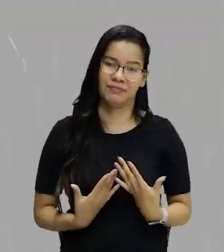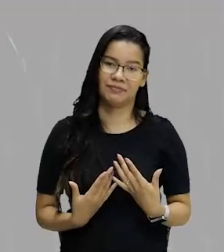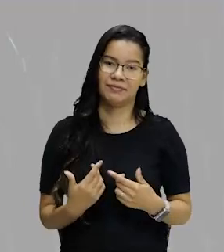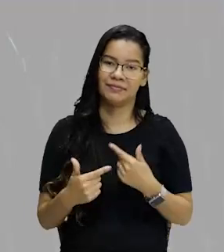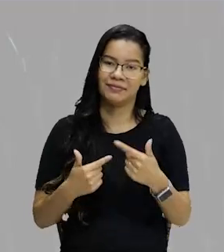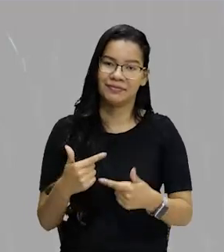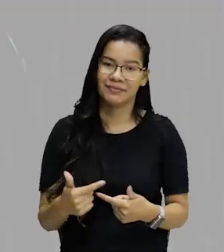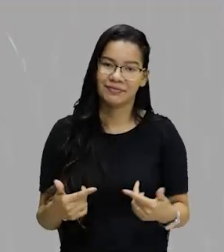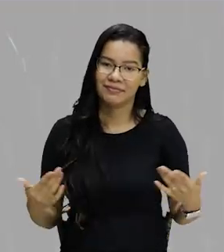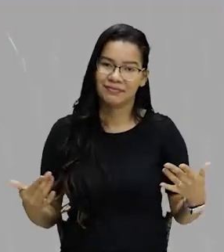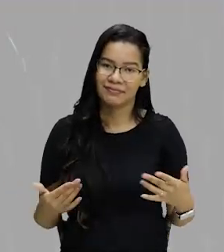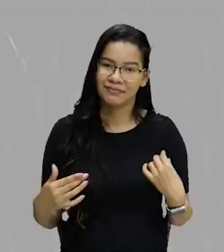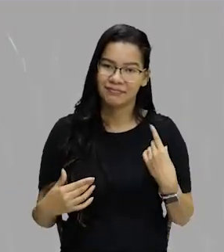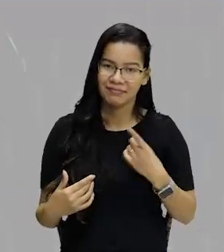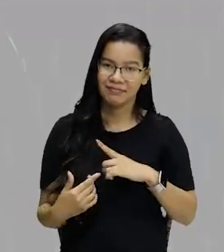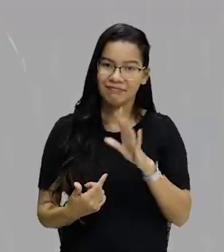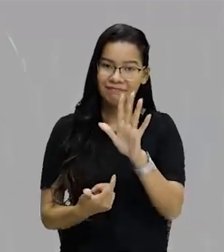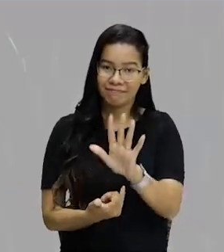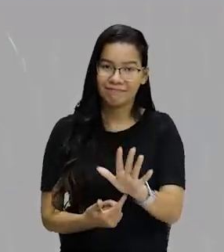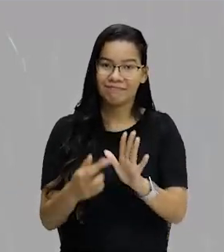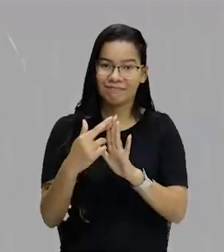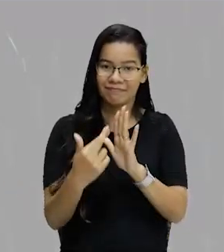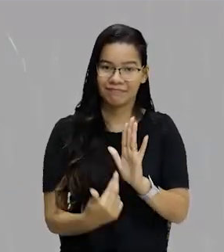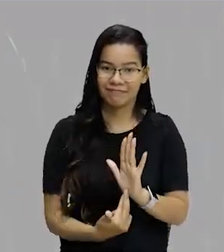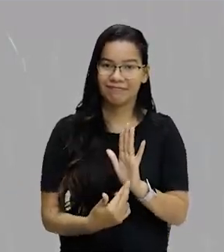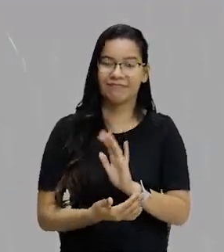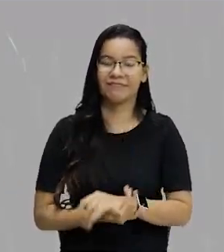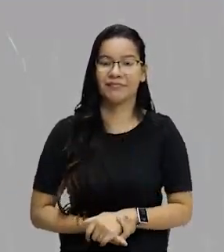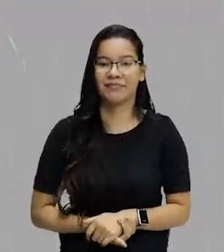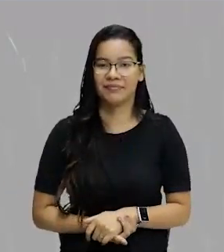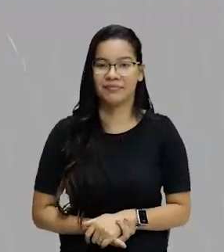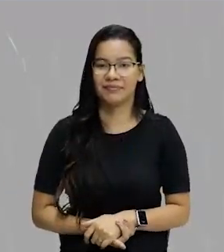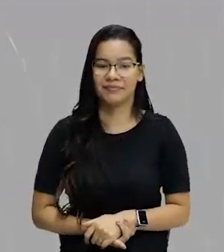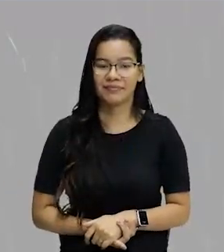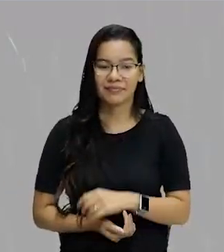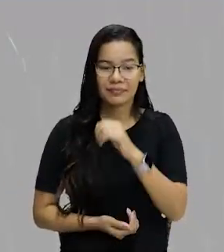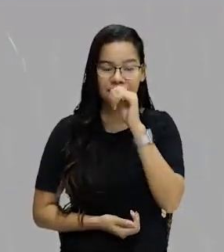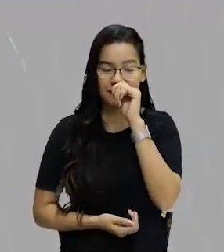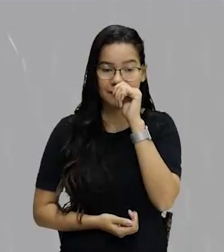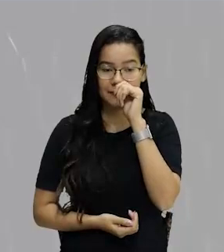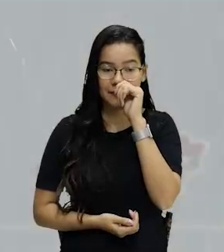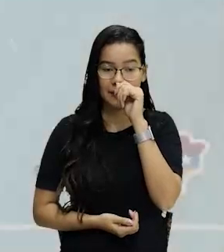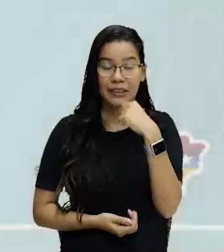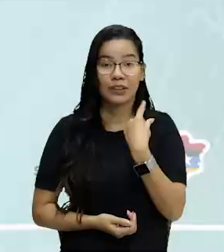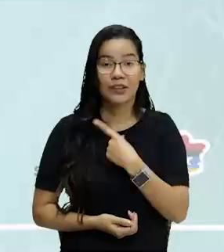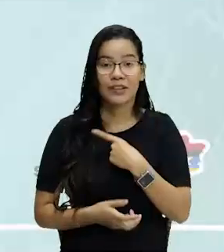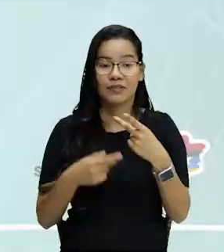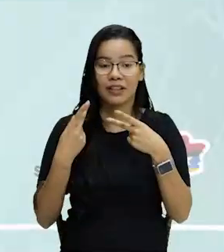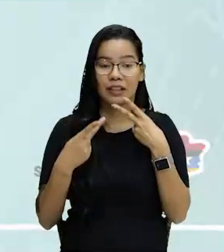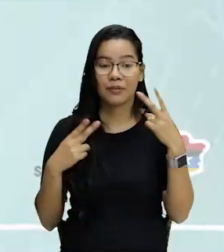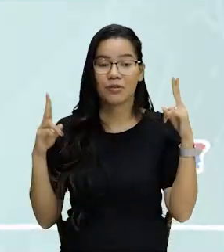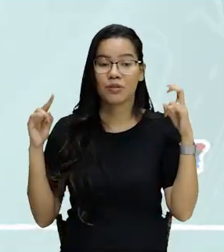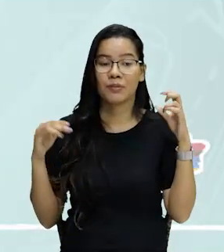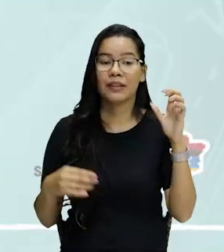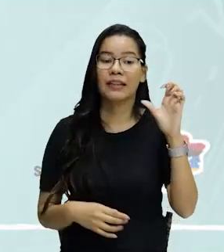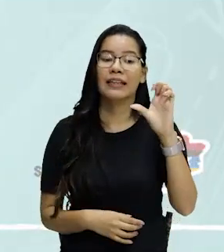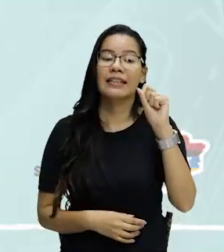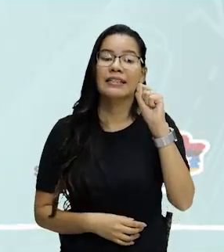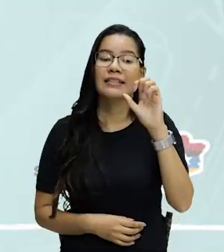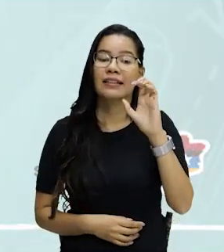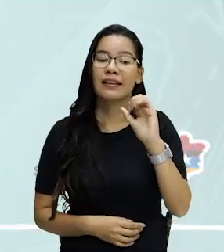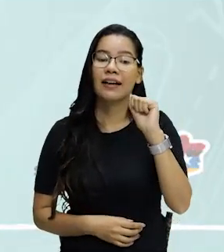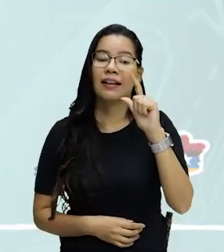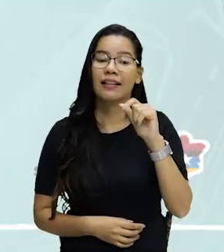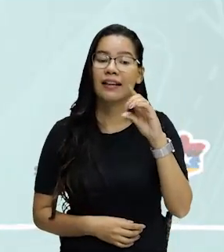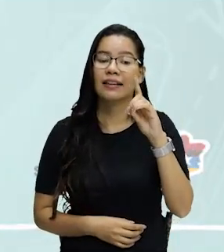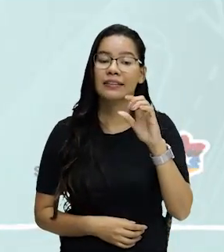hoje eu vou trazer aqui essa regrinha, a gente vai entrar aqui um pouquinho nesse esporte aqui para vocês. Nós vamos falar da escalada.